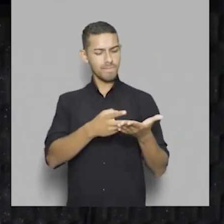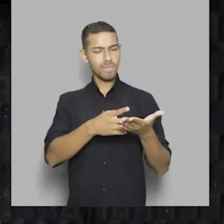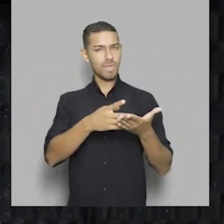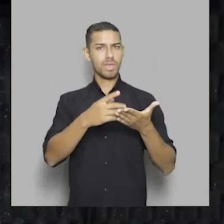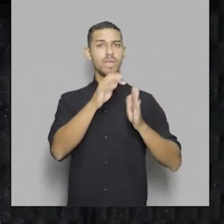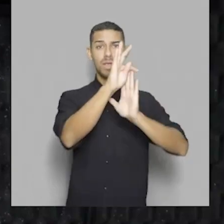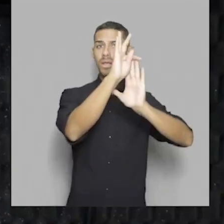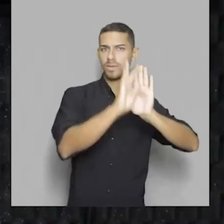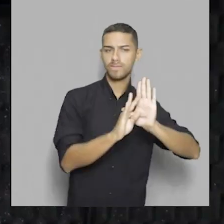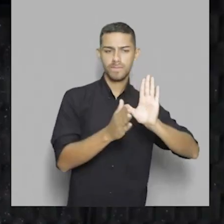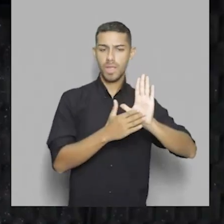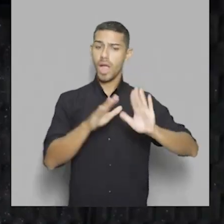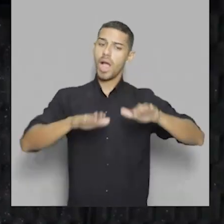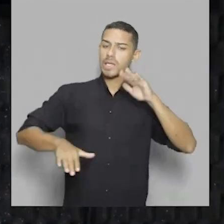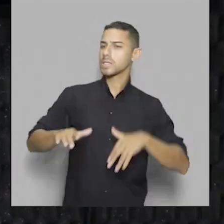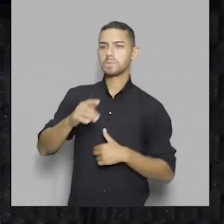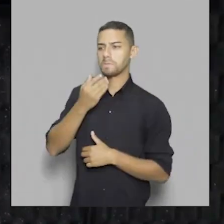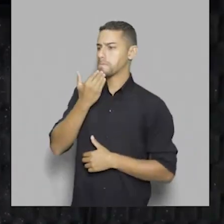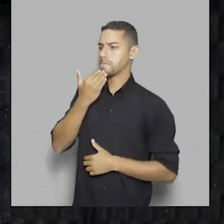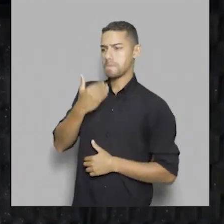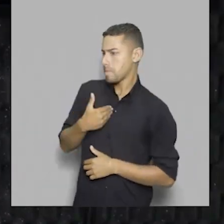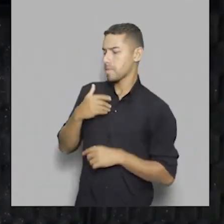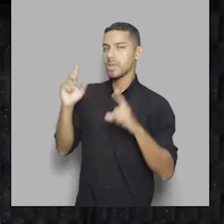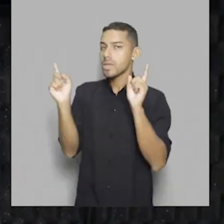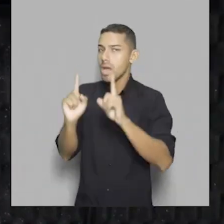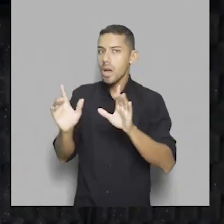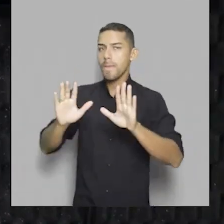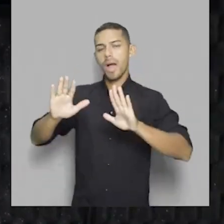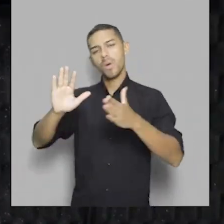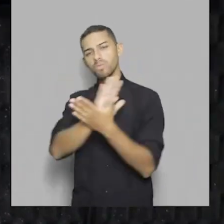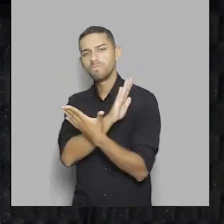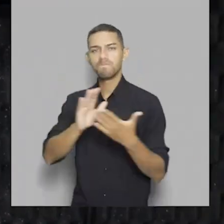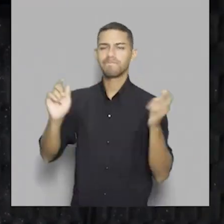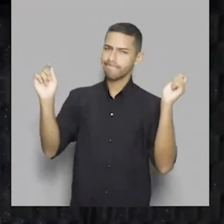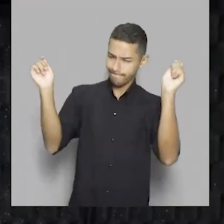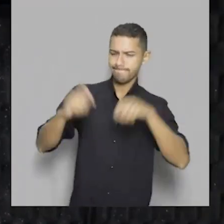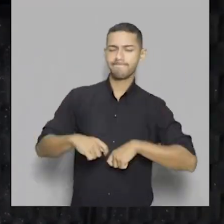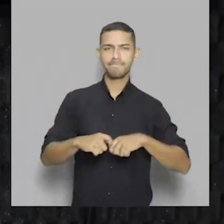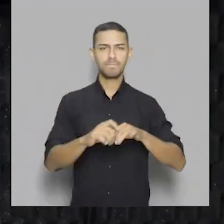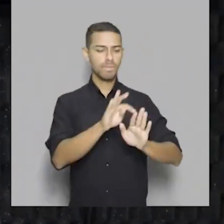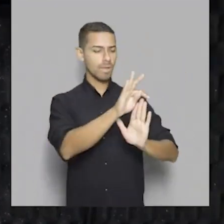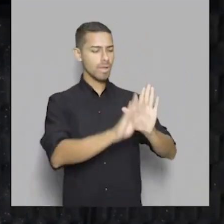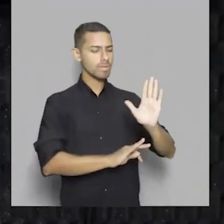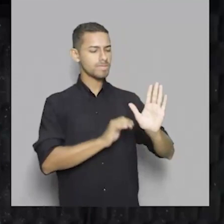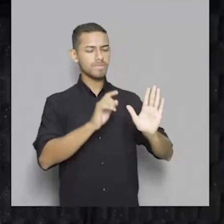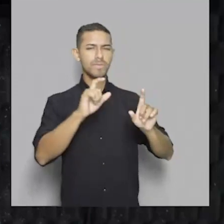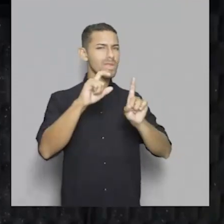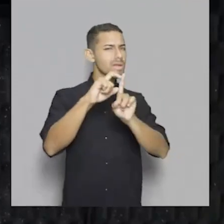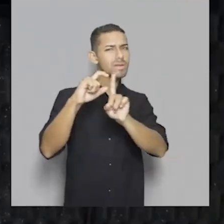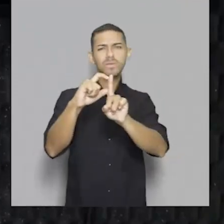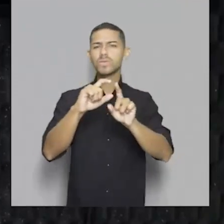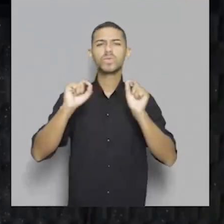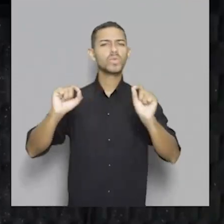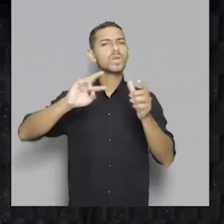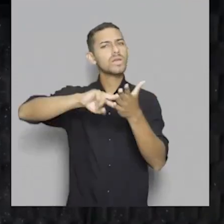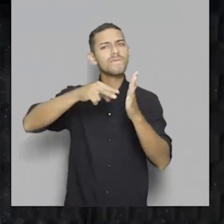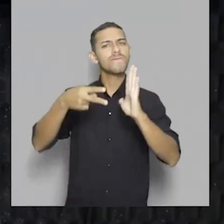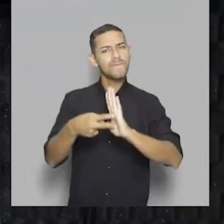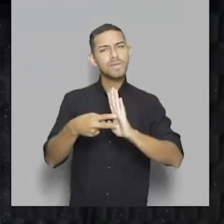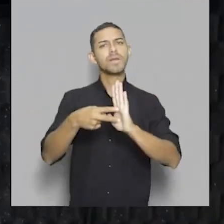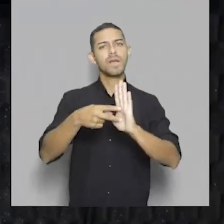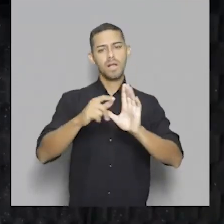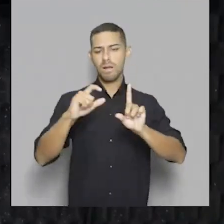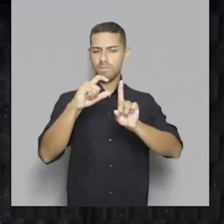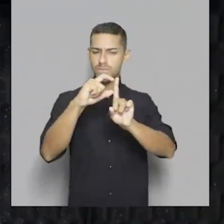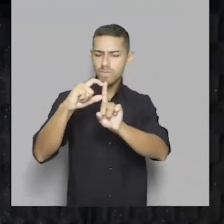essa solicitação. Mas, em alguns casos, você precisa saber o que representa aquela palavra no